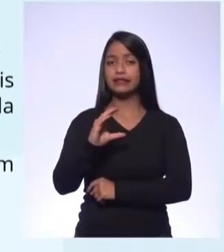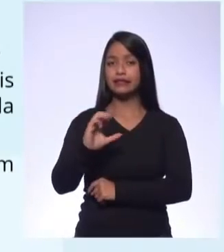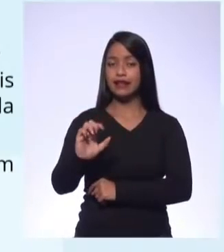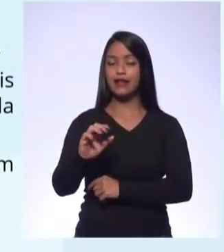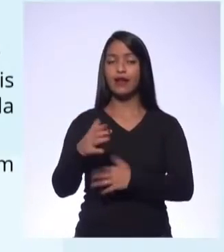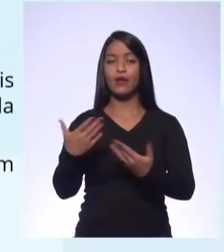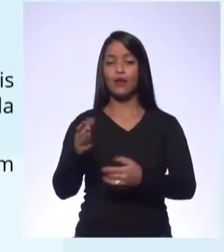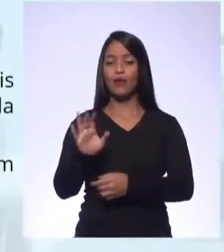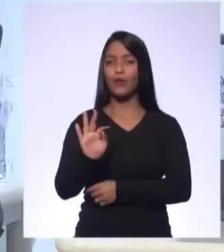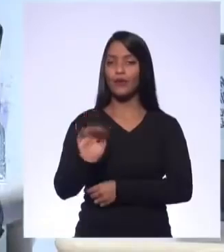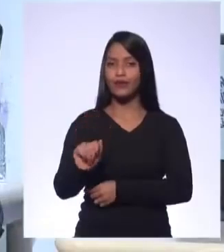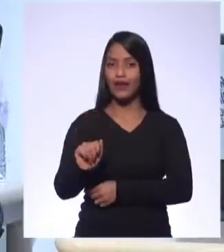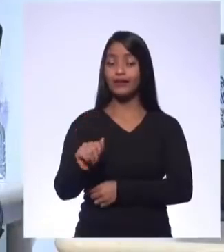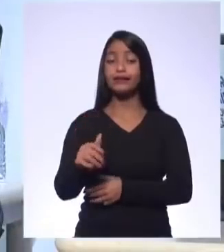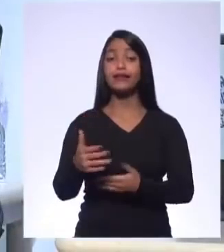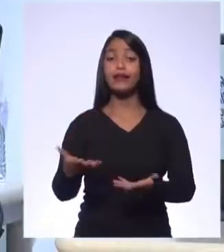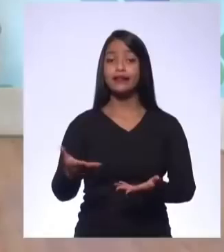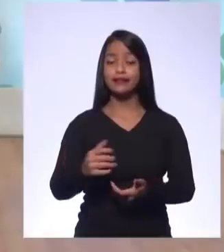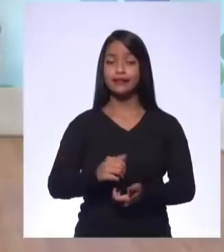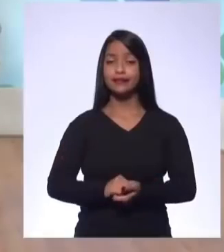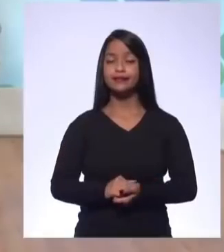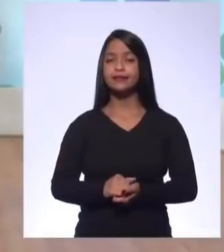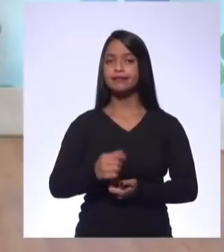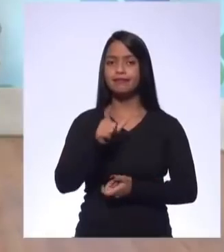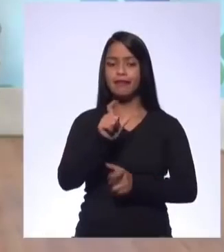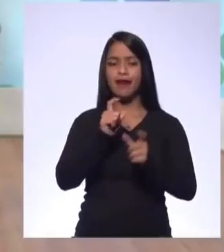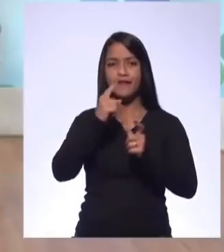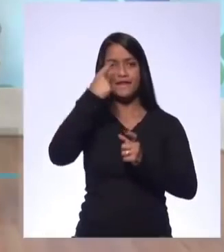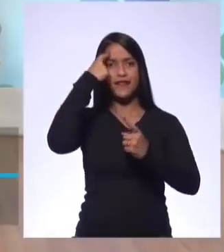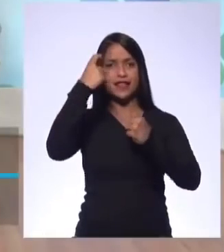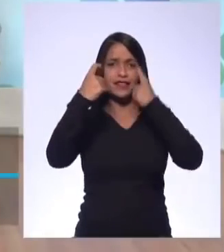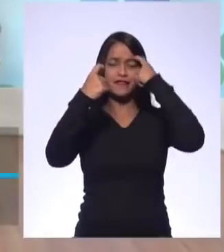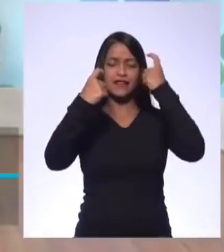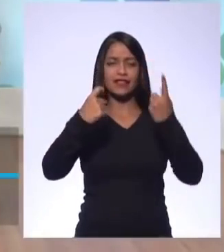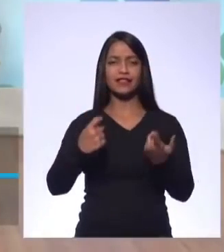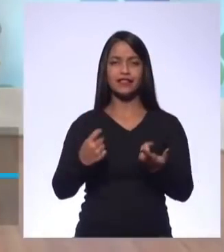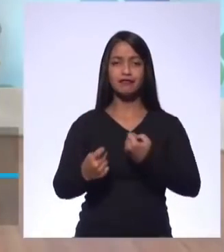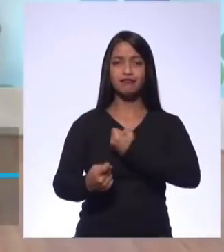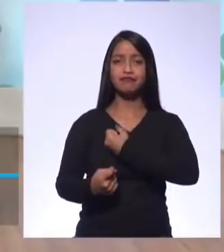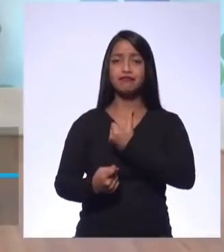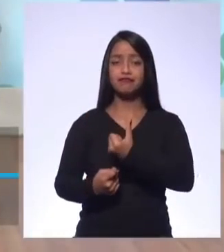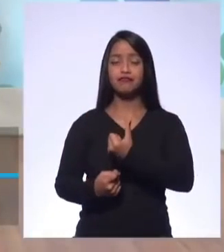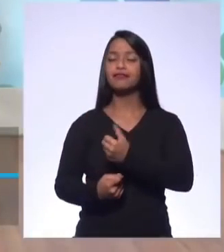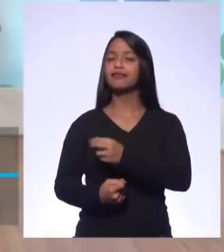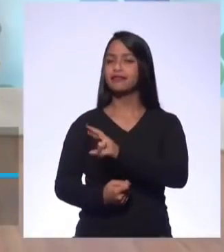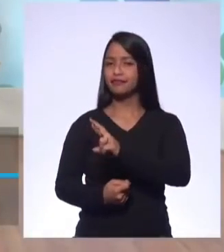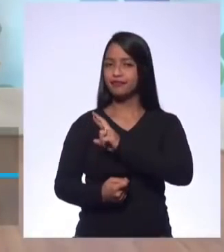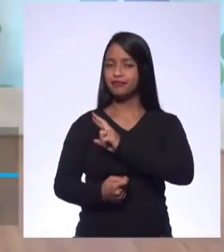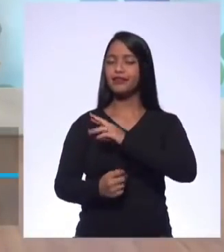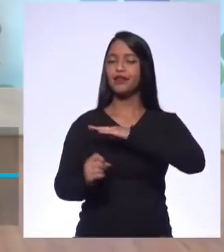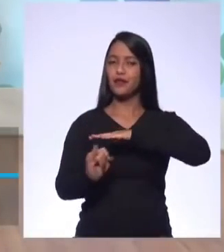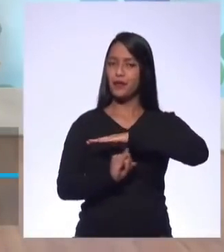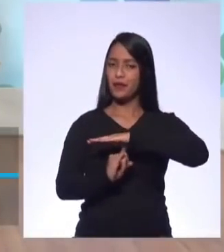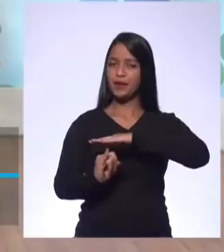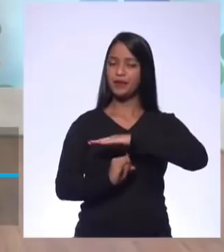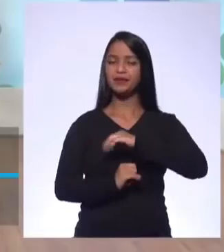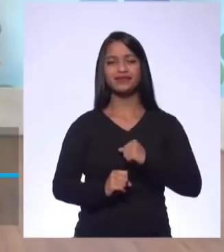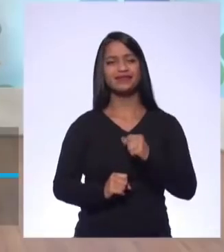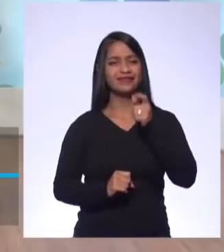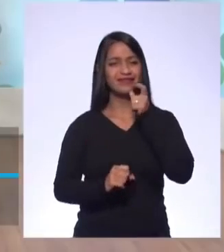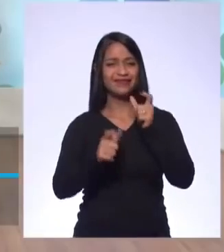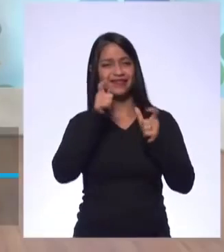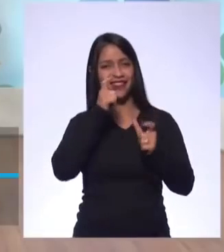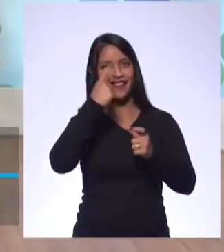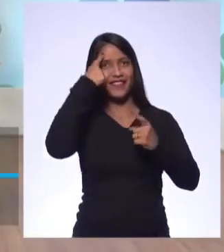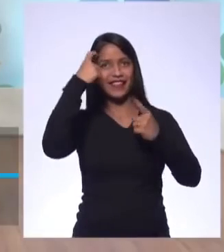É C. E aí, a 6? Palavras inventadas é ótima. Informal aqui, ó, Promaria. Informal, isso. Palavras inventadas,